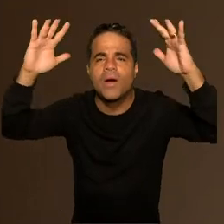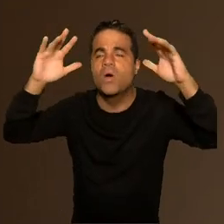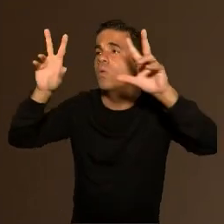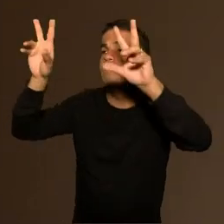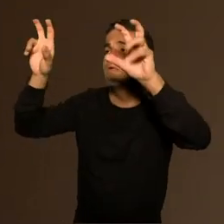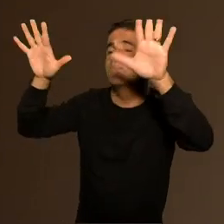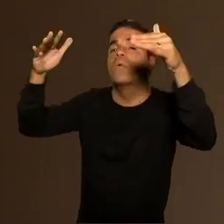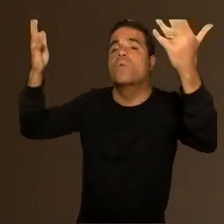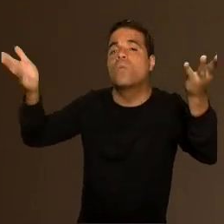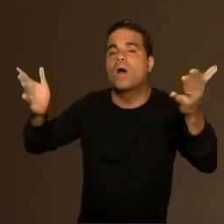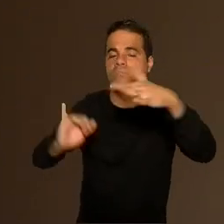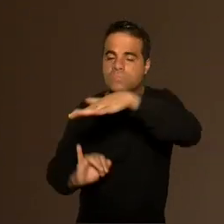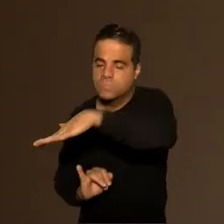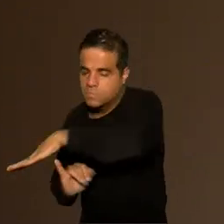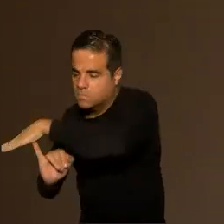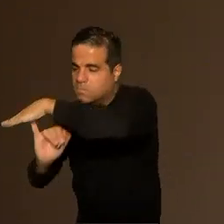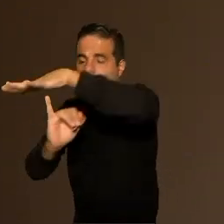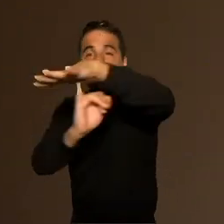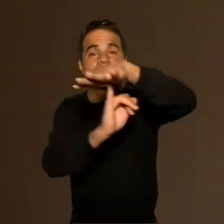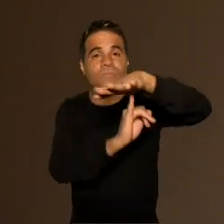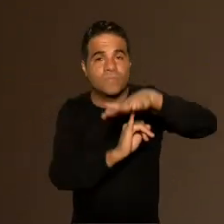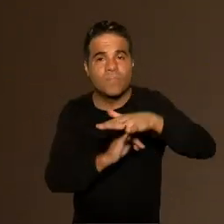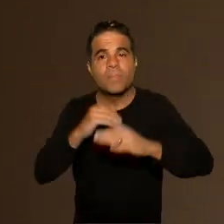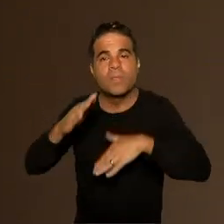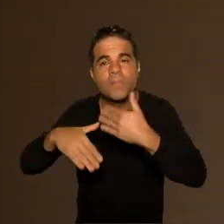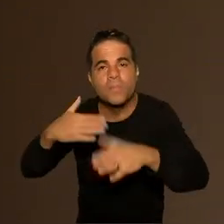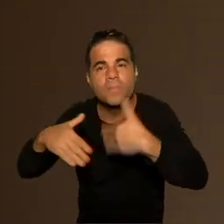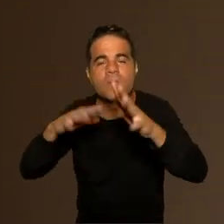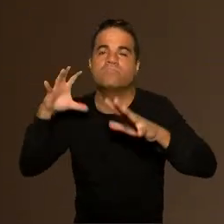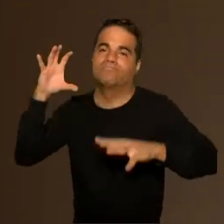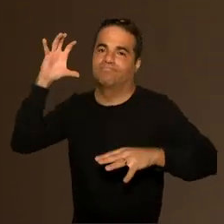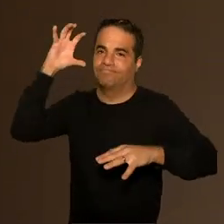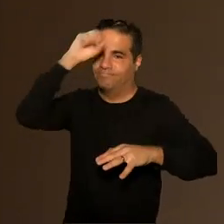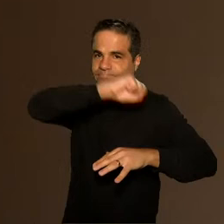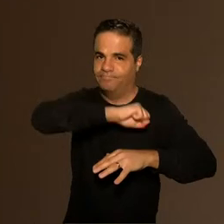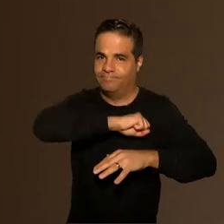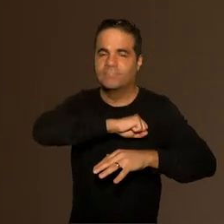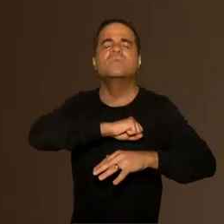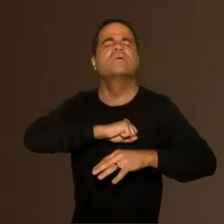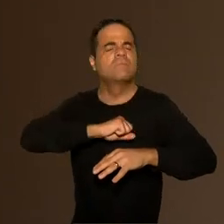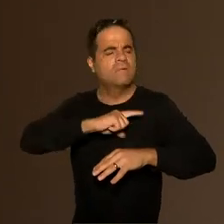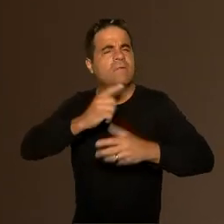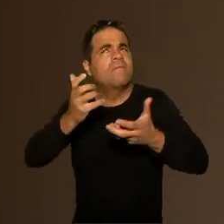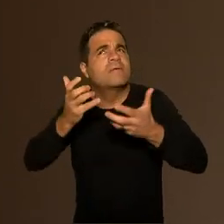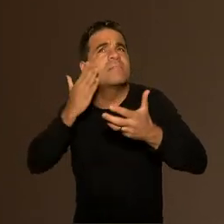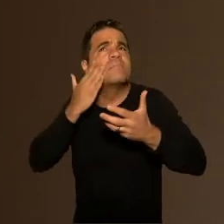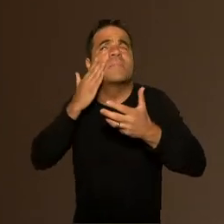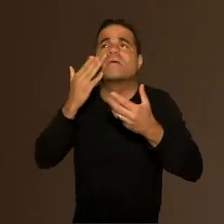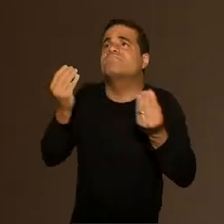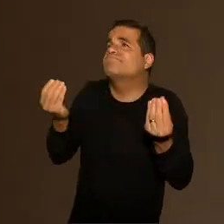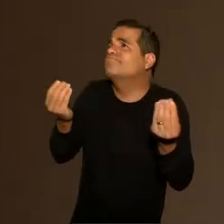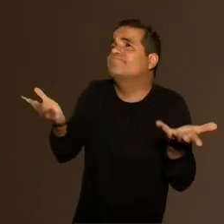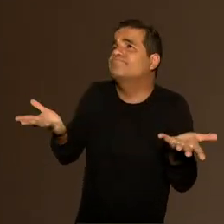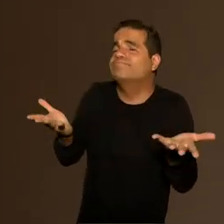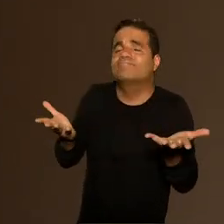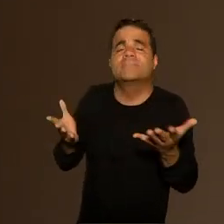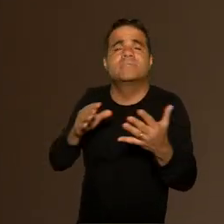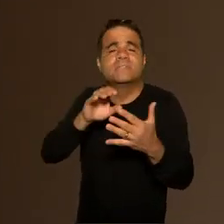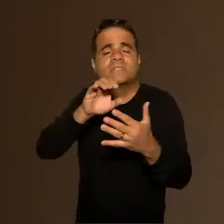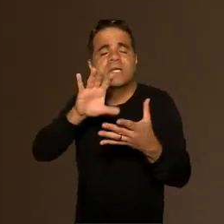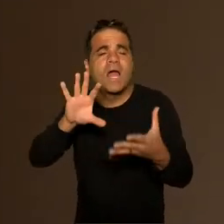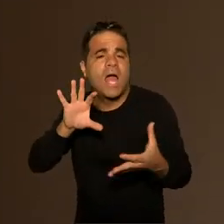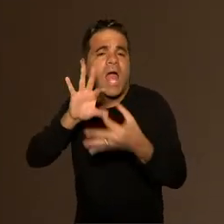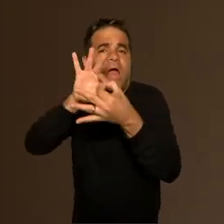O tema será as instituições culturais no processo de aprendizagem a gente quer entender um pouco mais sobre os